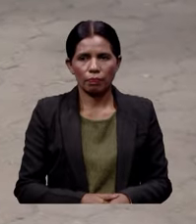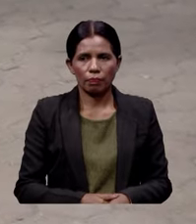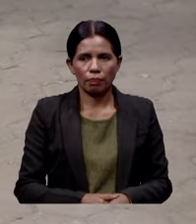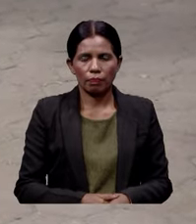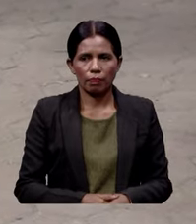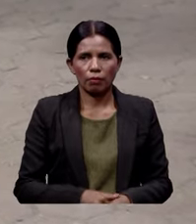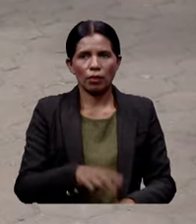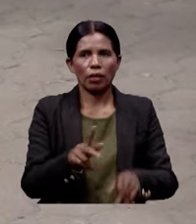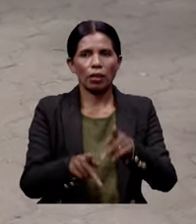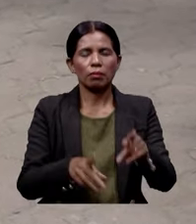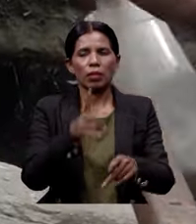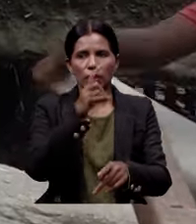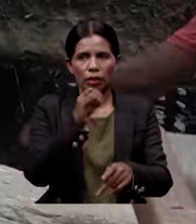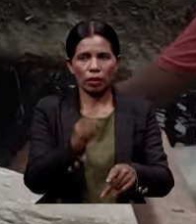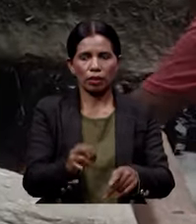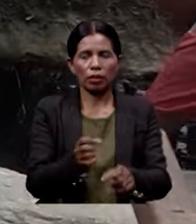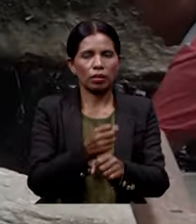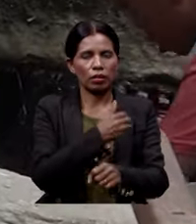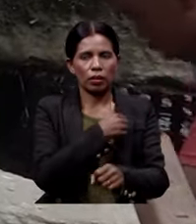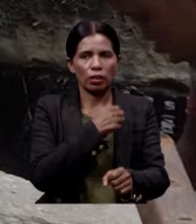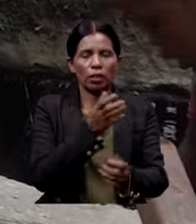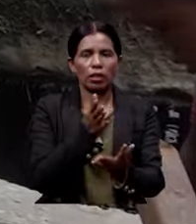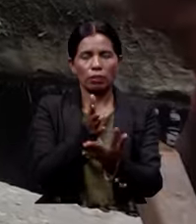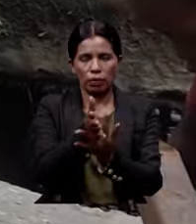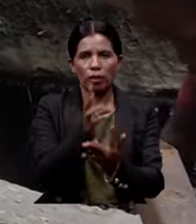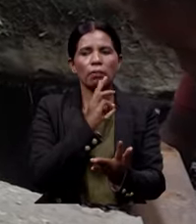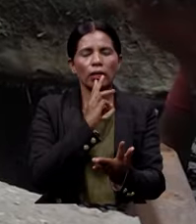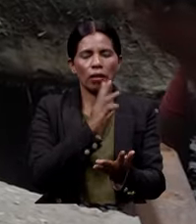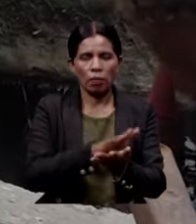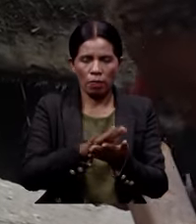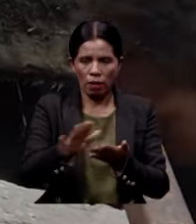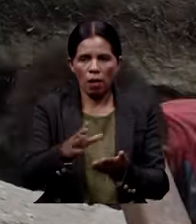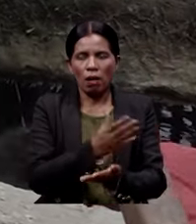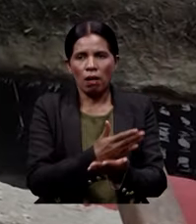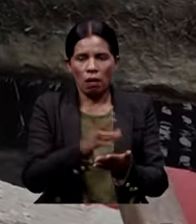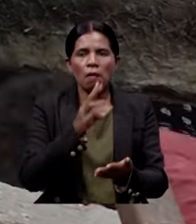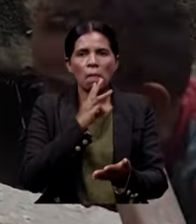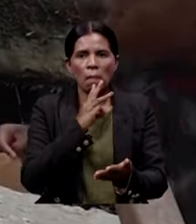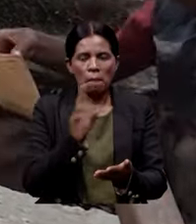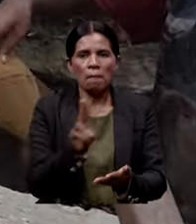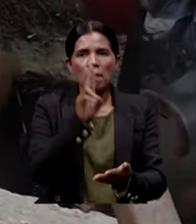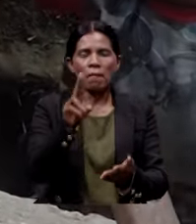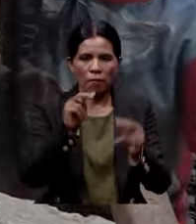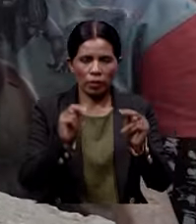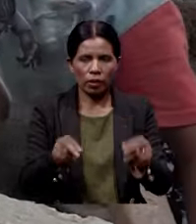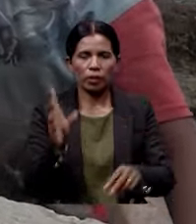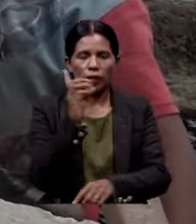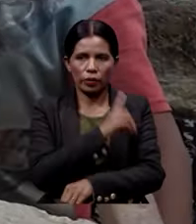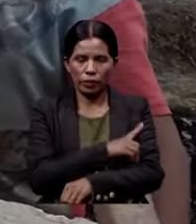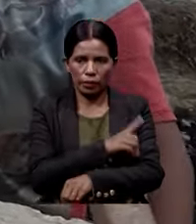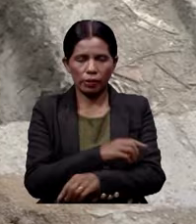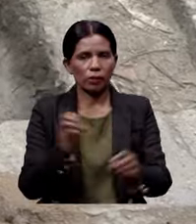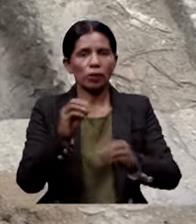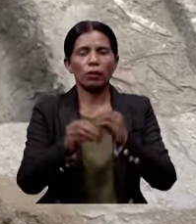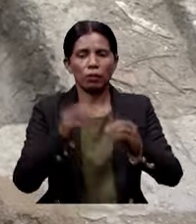Durante a comunidade e a capital dele, Balusi da Ocacesu, Bemos, não é obrigado tem que só saber onde usa a necessidade de Lor-Loron. Relaciona